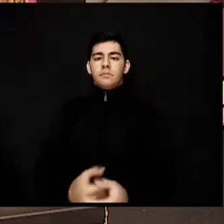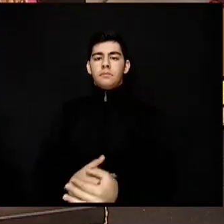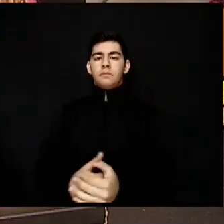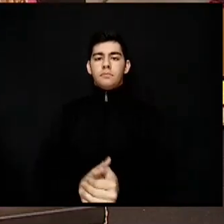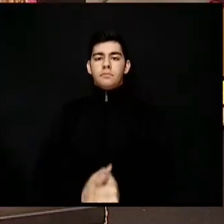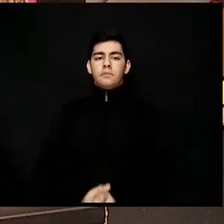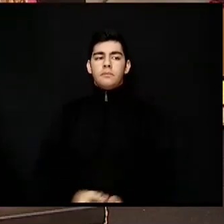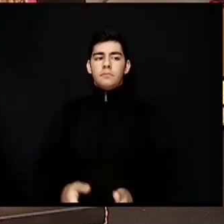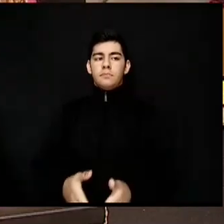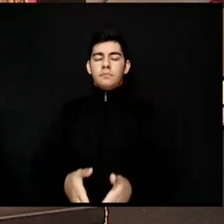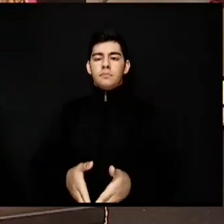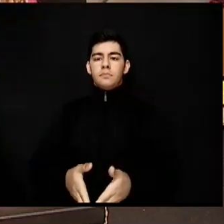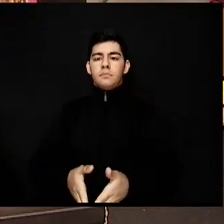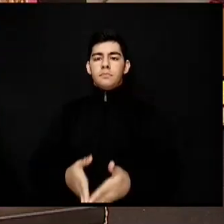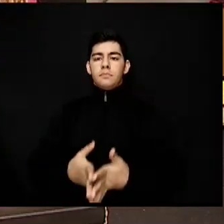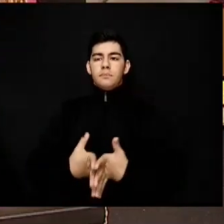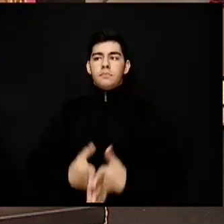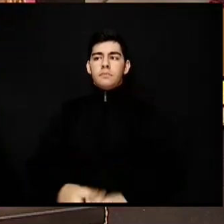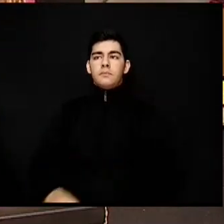aqui.